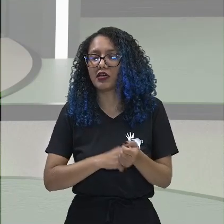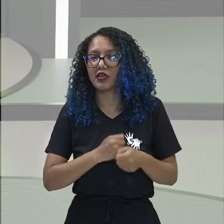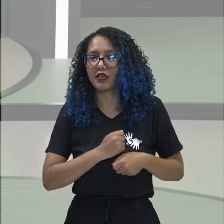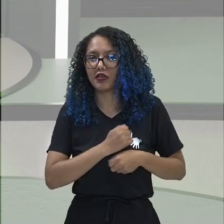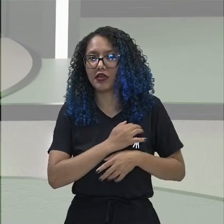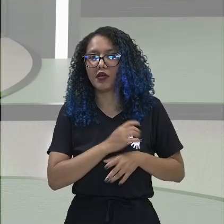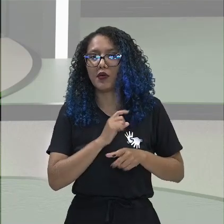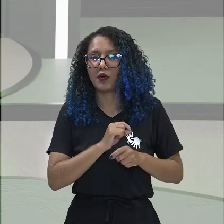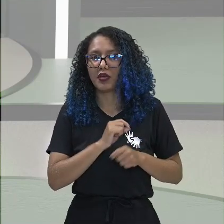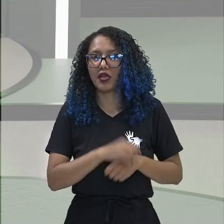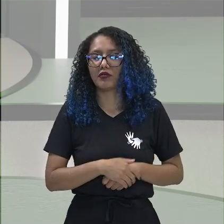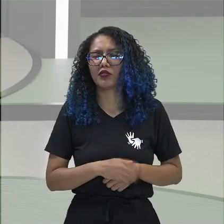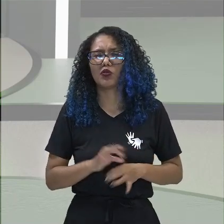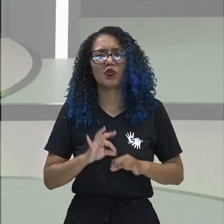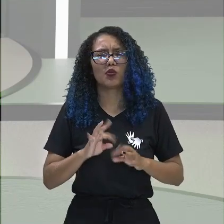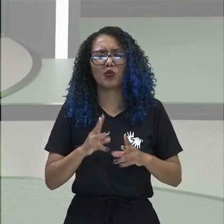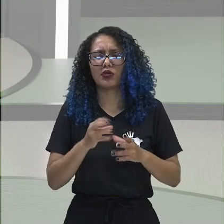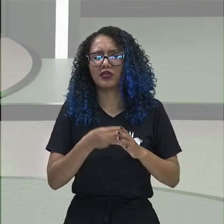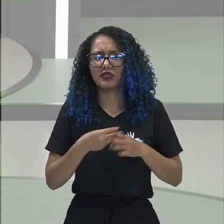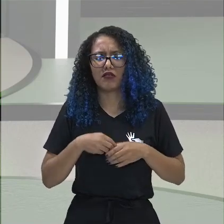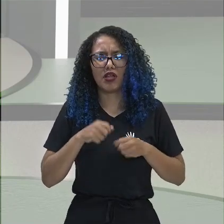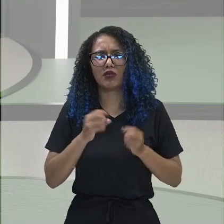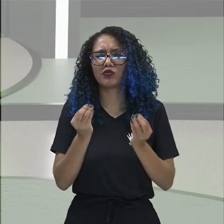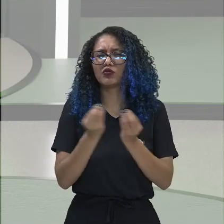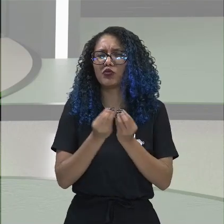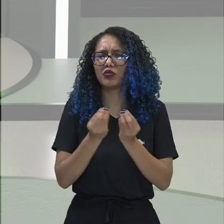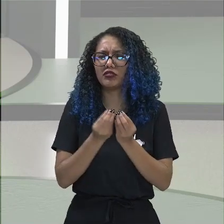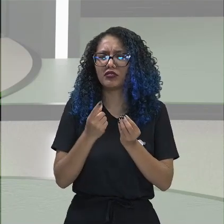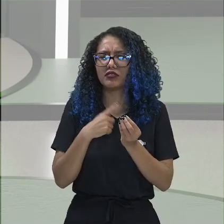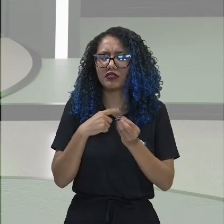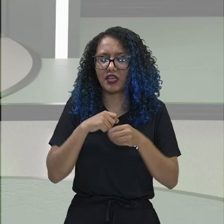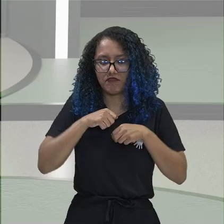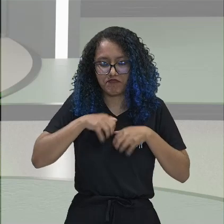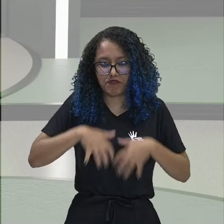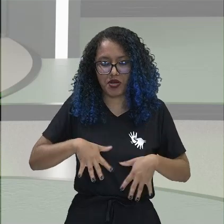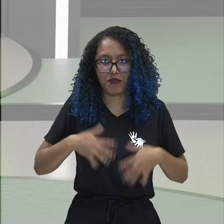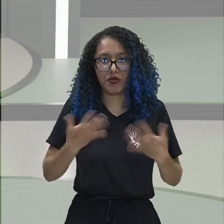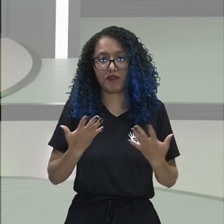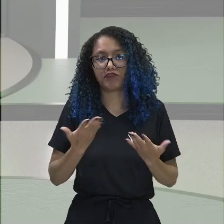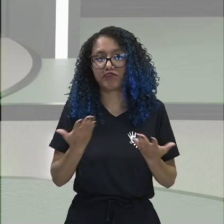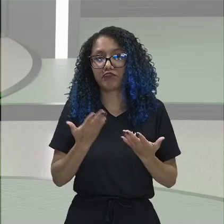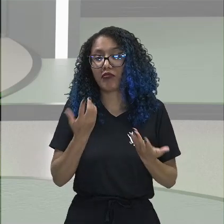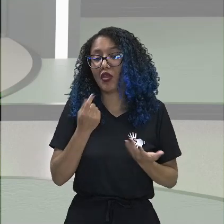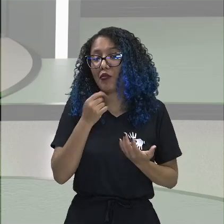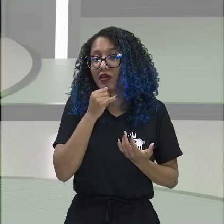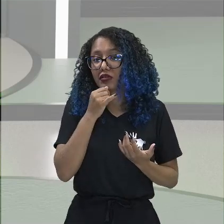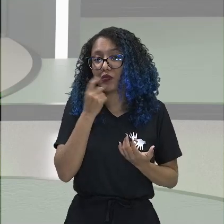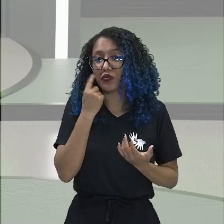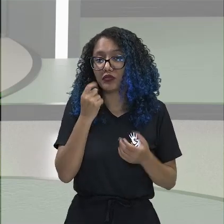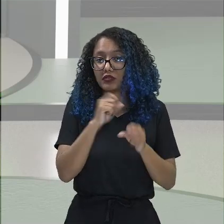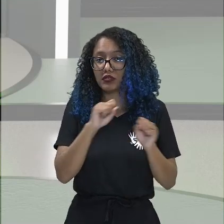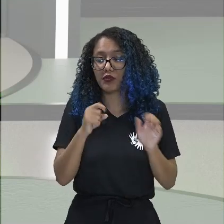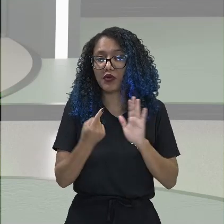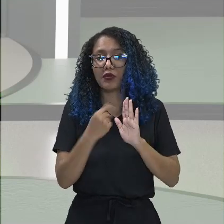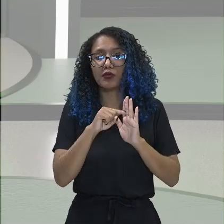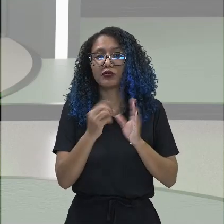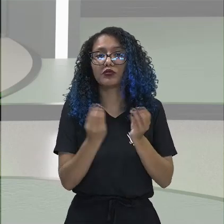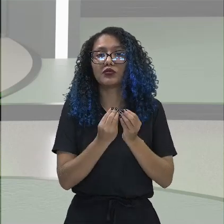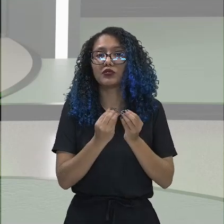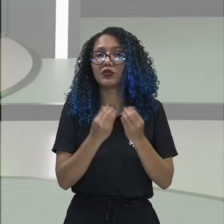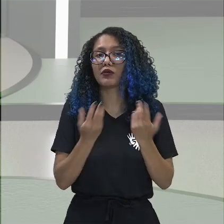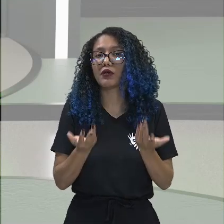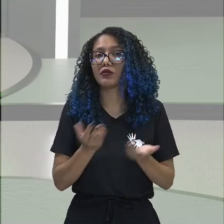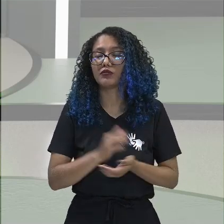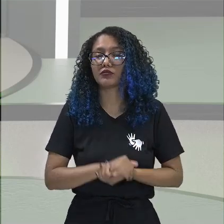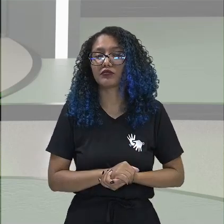essas células com todas as substâncias. No caso aqui nós estamos tratando do sistema respiratório, então ele vai